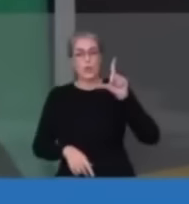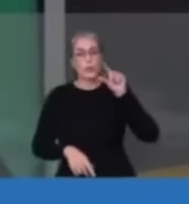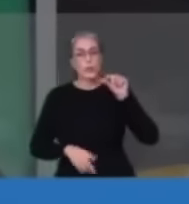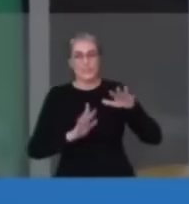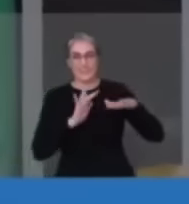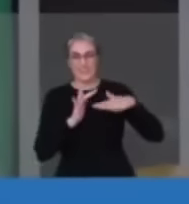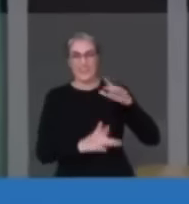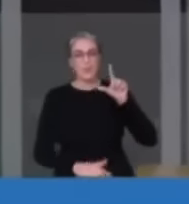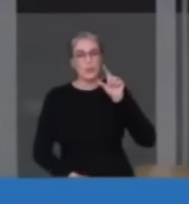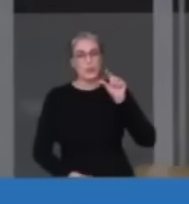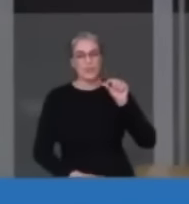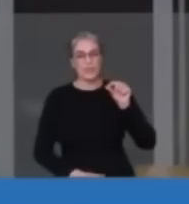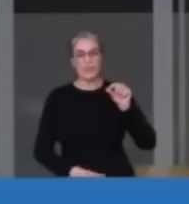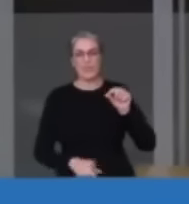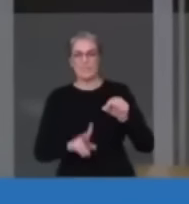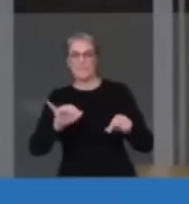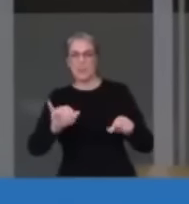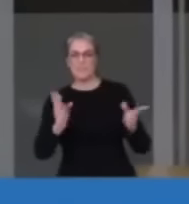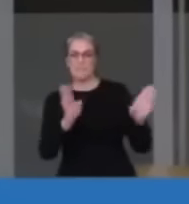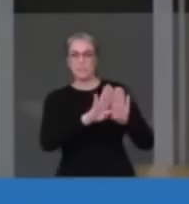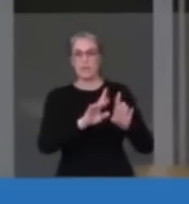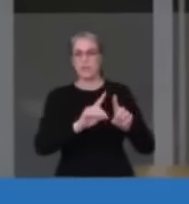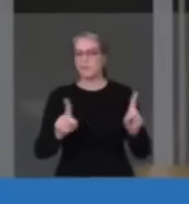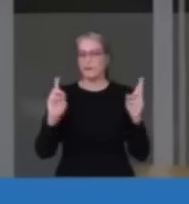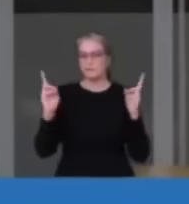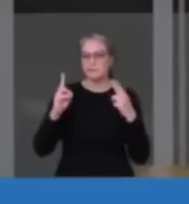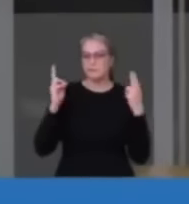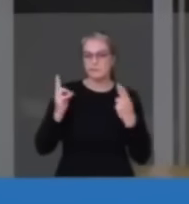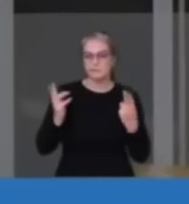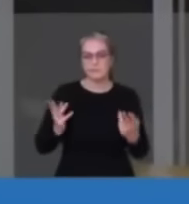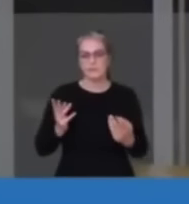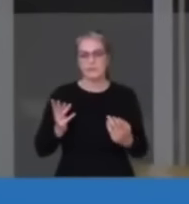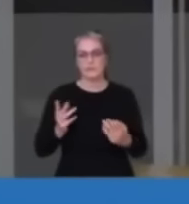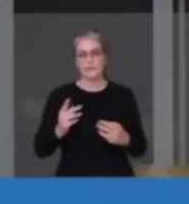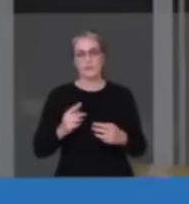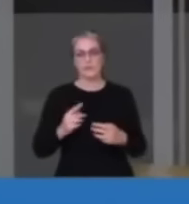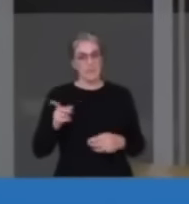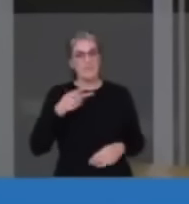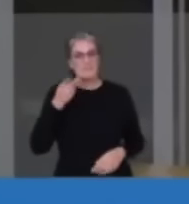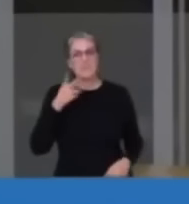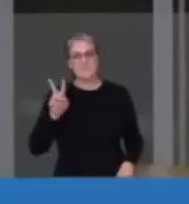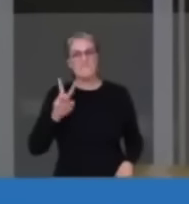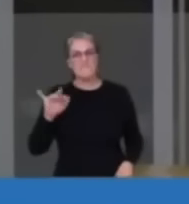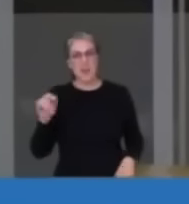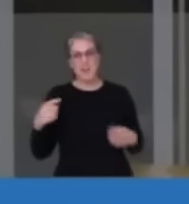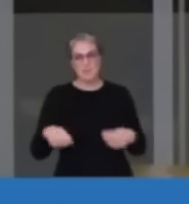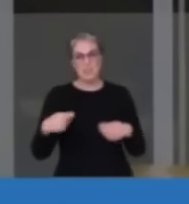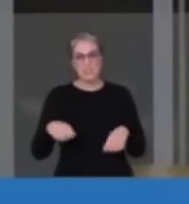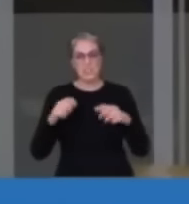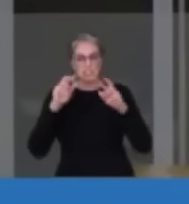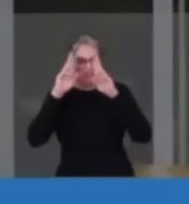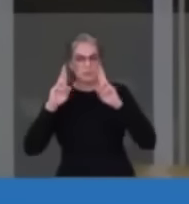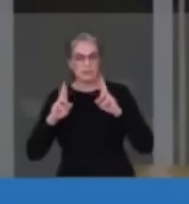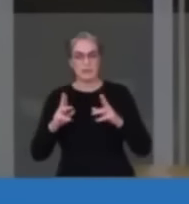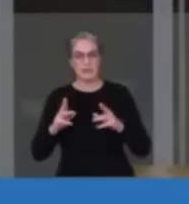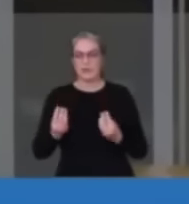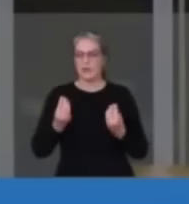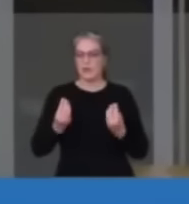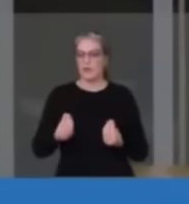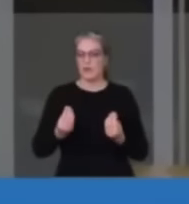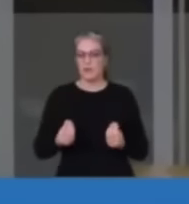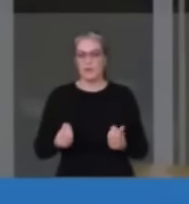Afinal Elon musk sequer o representante legal do Twitter e diz que fecha hoje à noite se não responder a demanda legal o Twitter no Brasil vamos nos aliar à